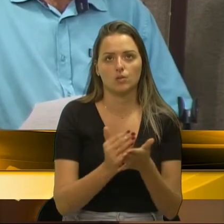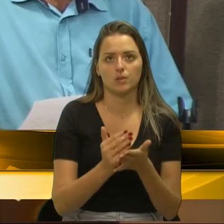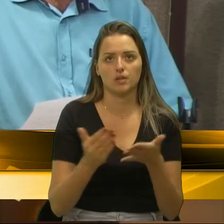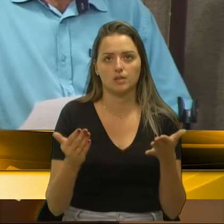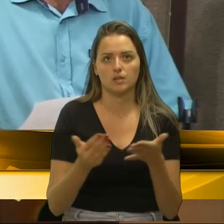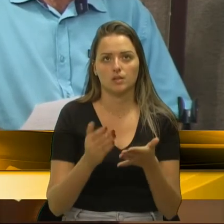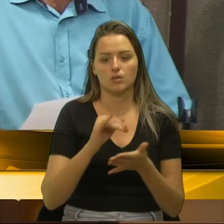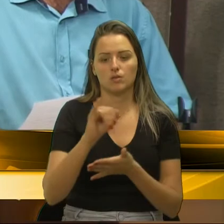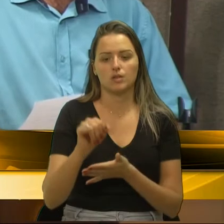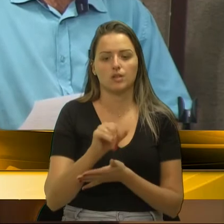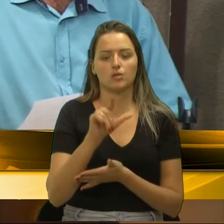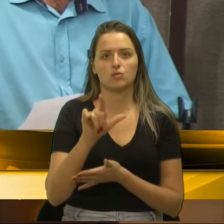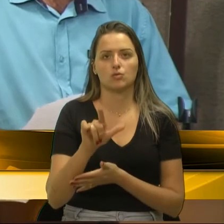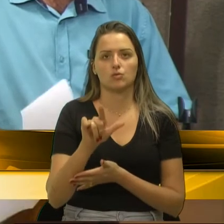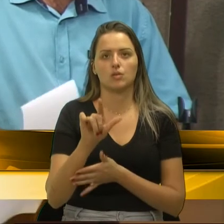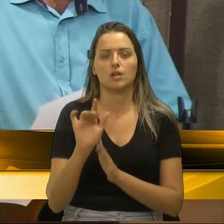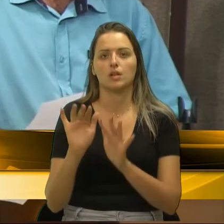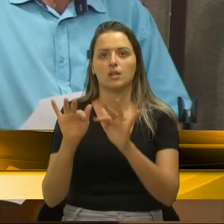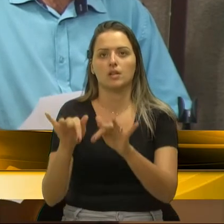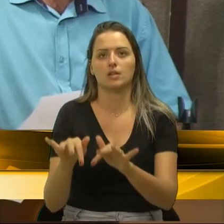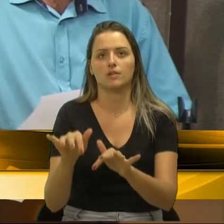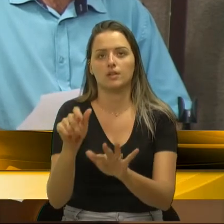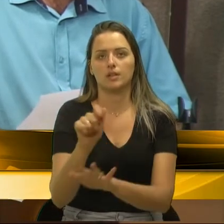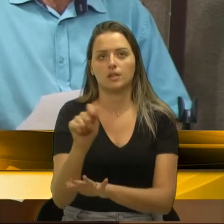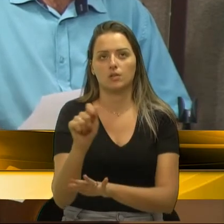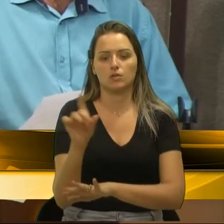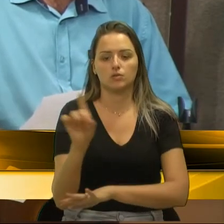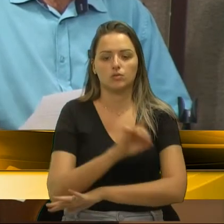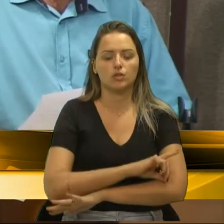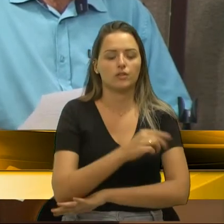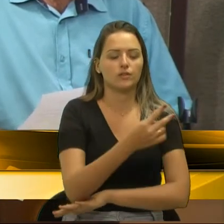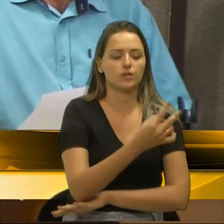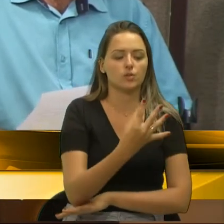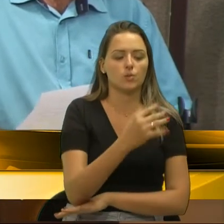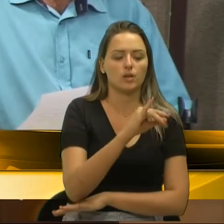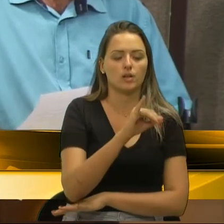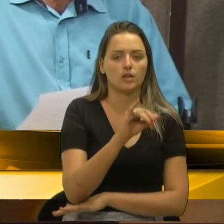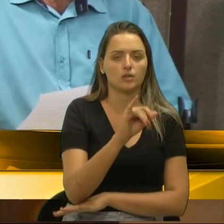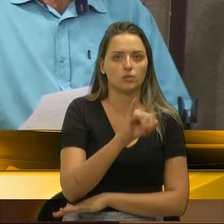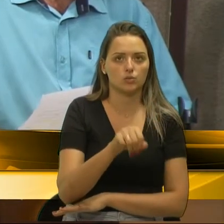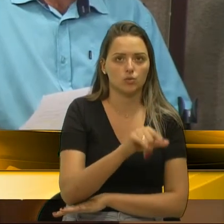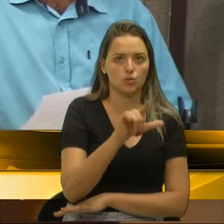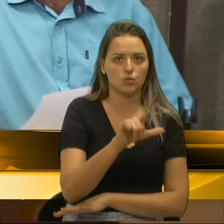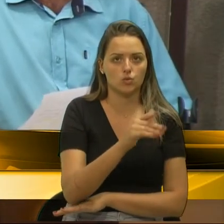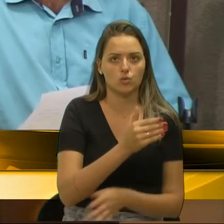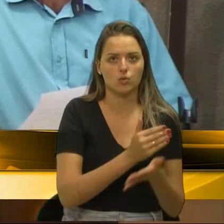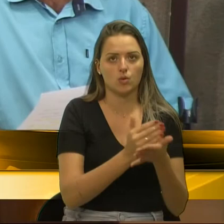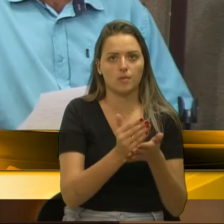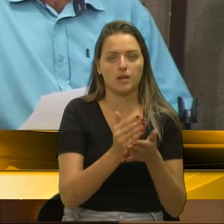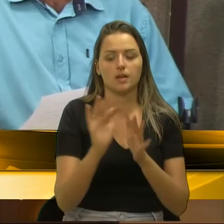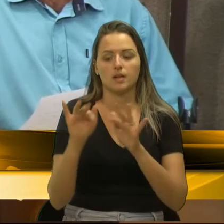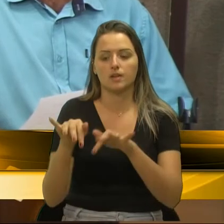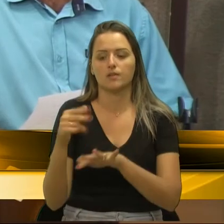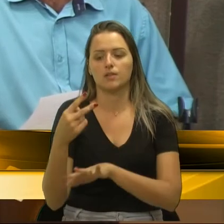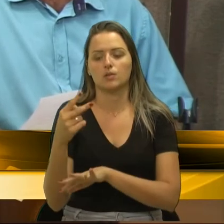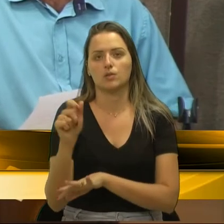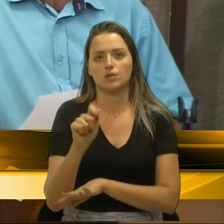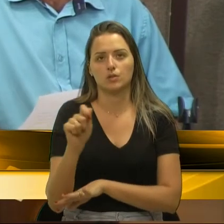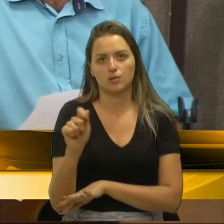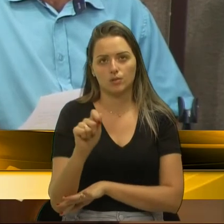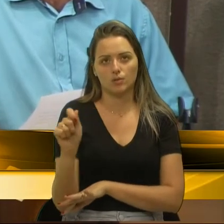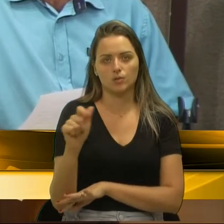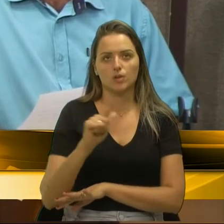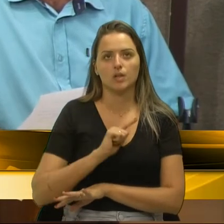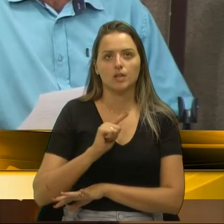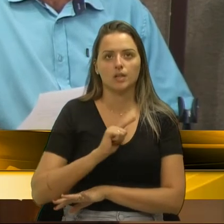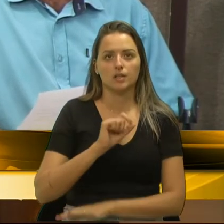em julho e termina em agosto. Dia 24 de julho inicia a festa e termina dia 2 de agosto, que tem aí